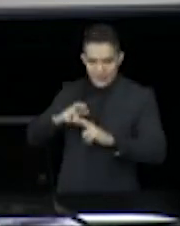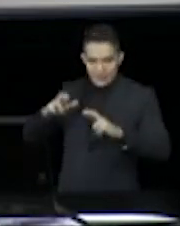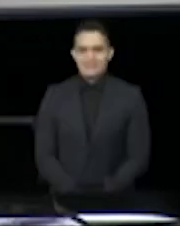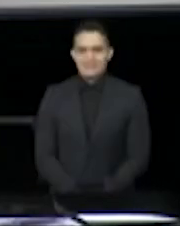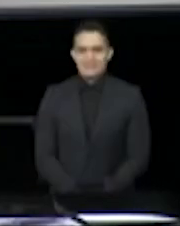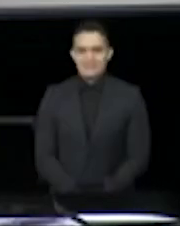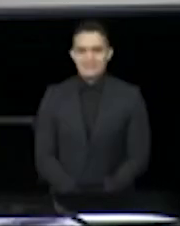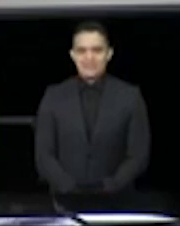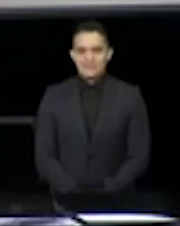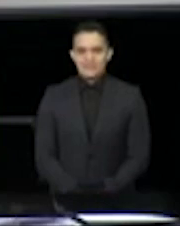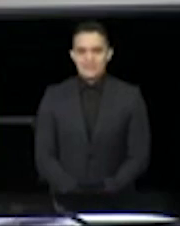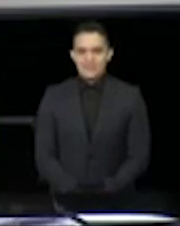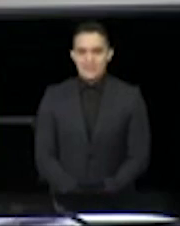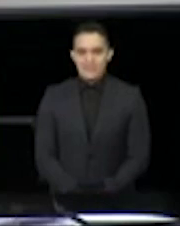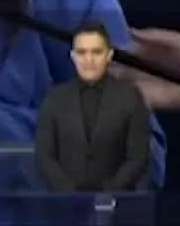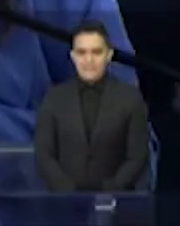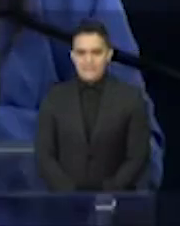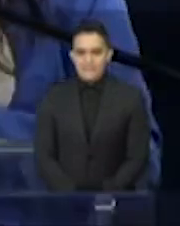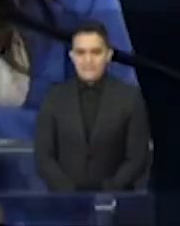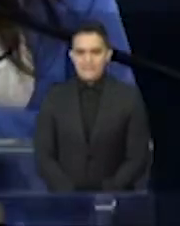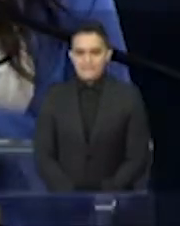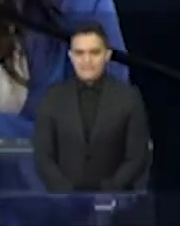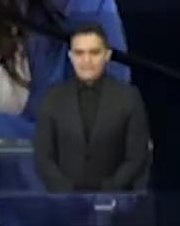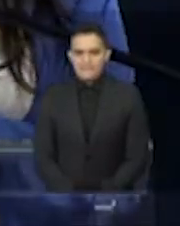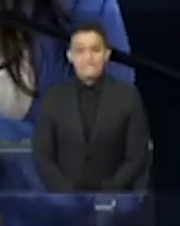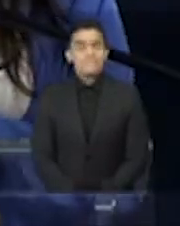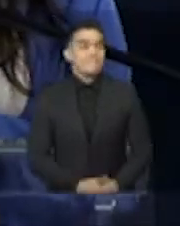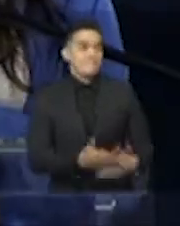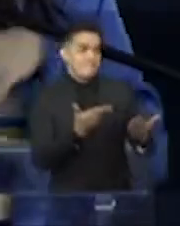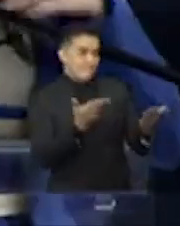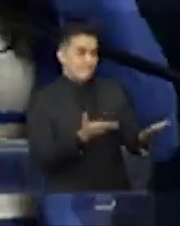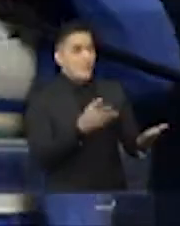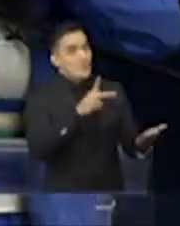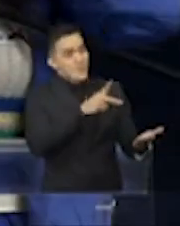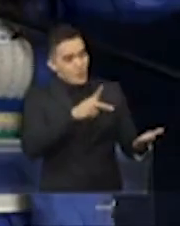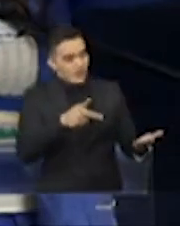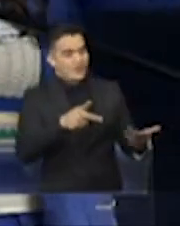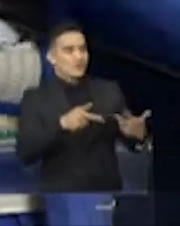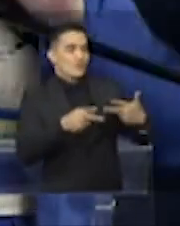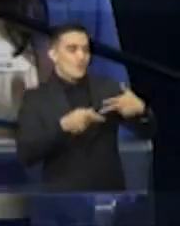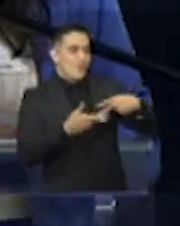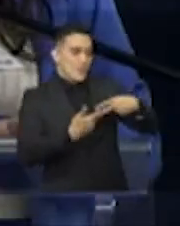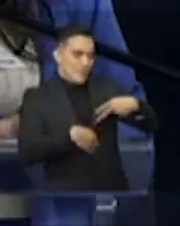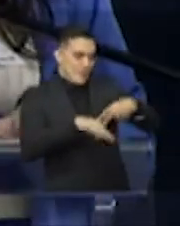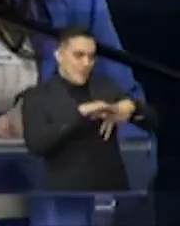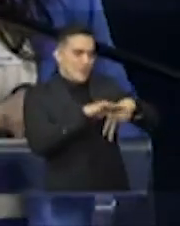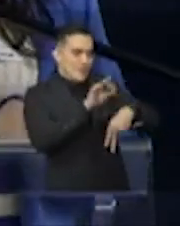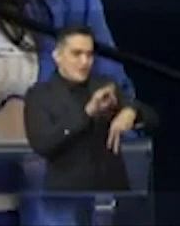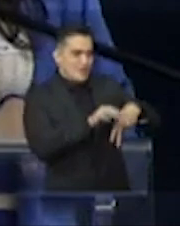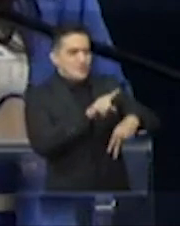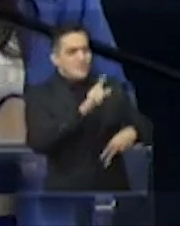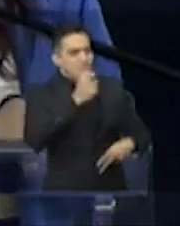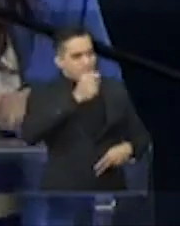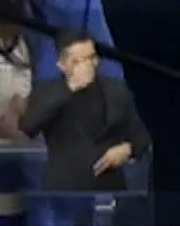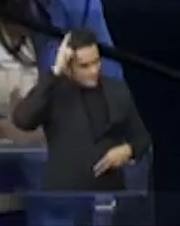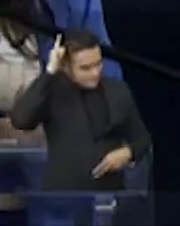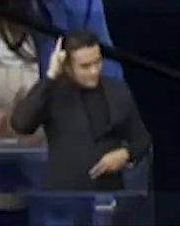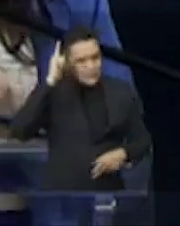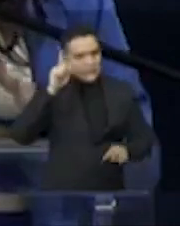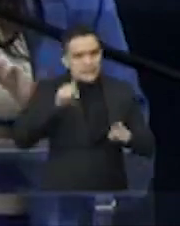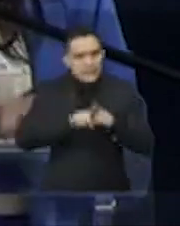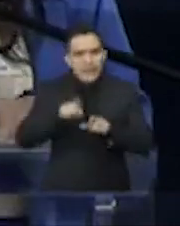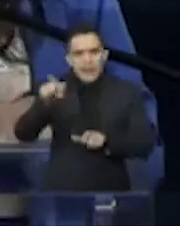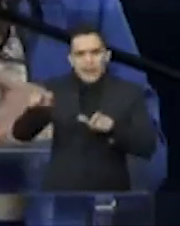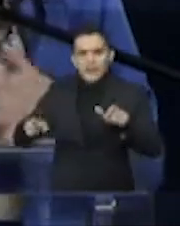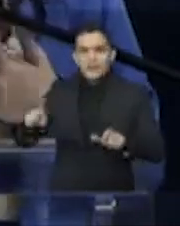Saneamento. Cumprimento o excelentíssimo professor ministro Alexandre de Moraes, especialmente as pessoas que estão aqui com trajetória de rua, que estão